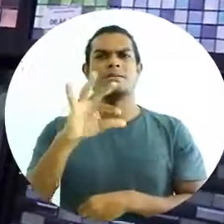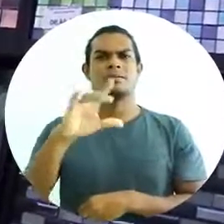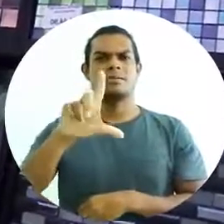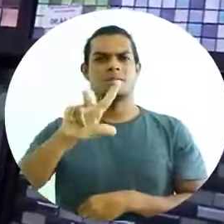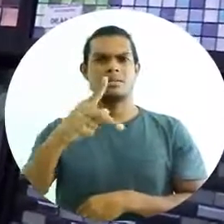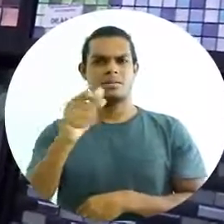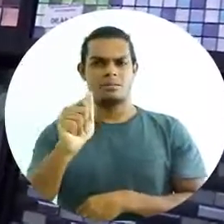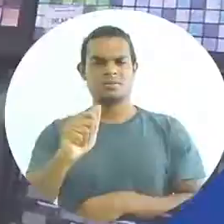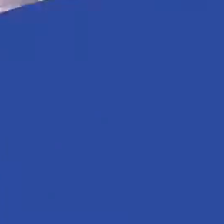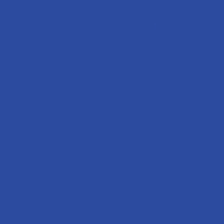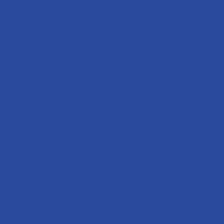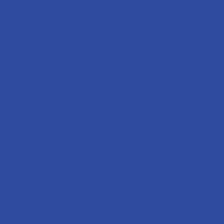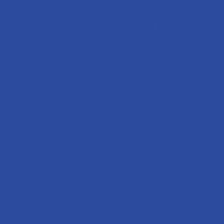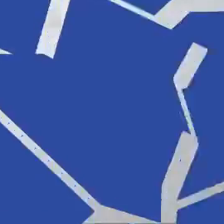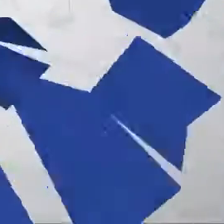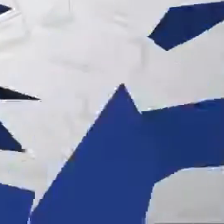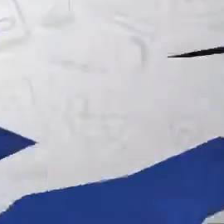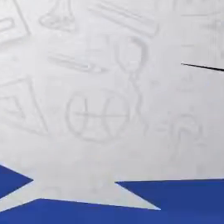meio às pastilhas.